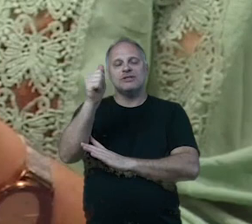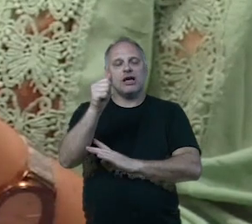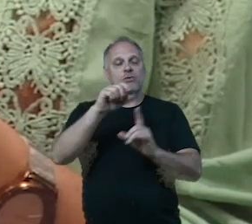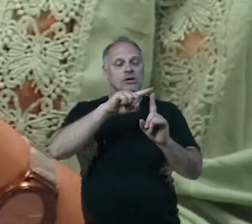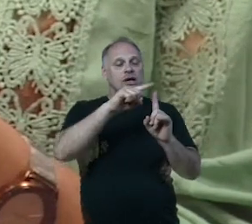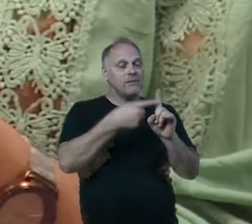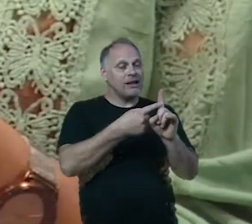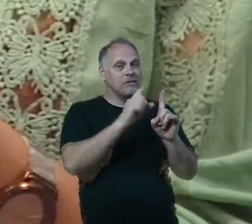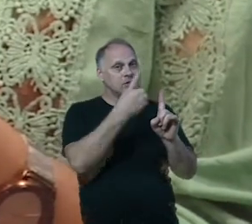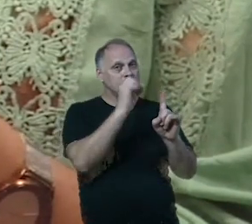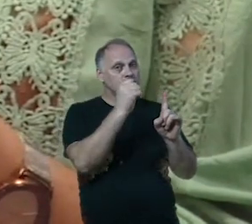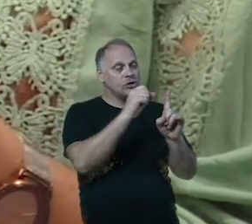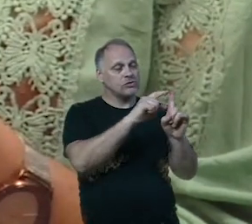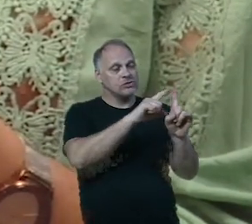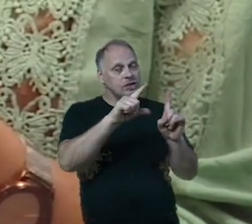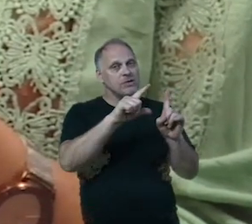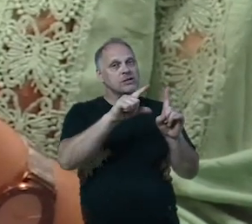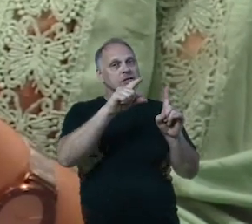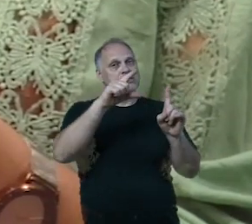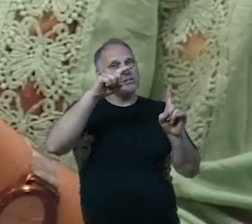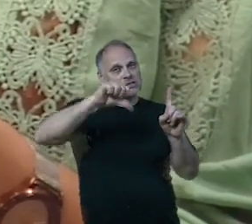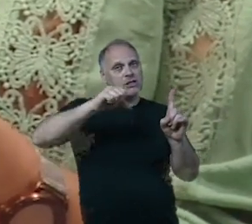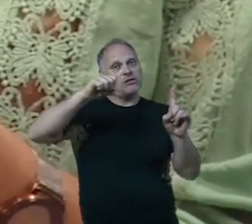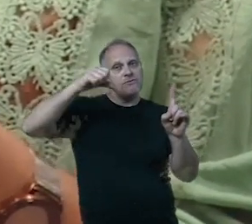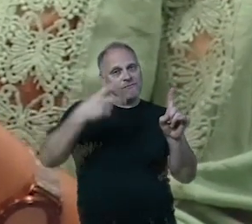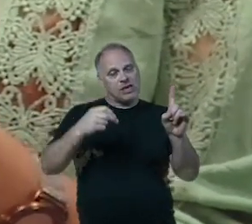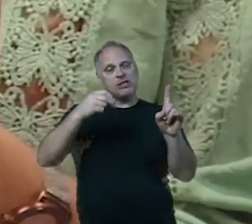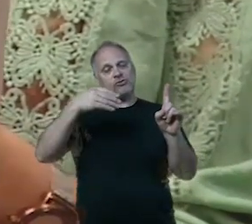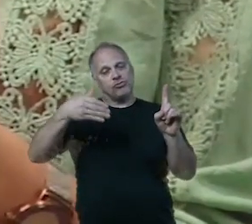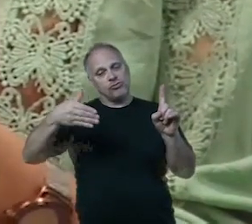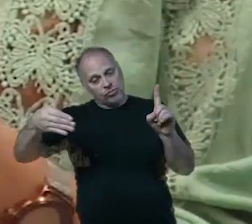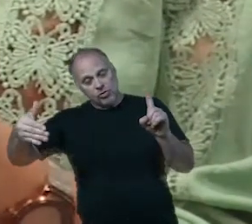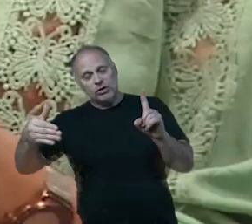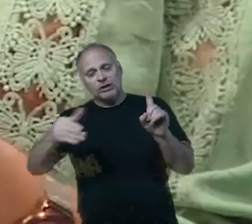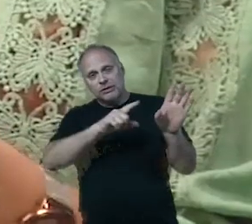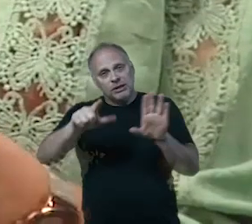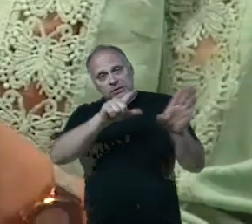semanas até o bebê ali depois com um mesinho.